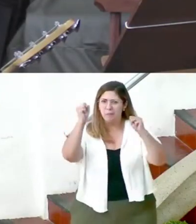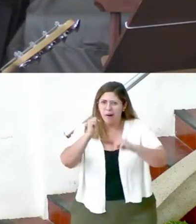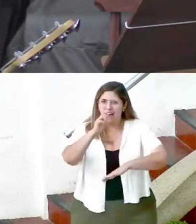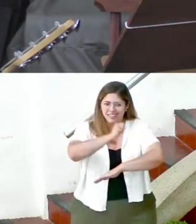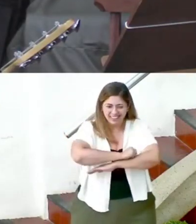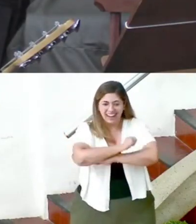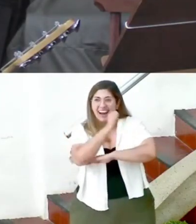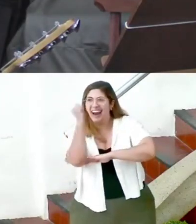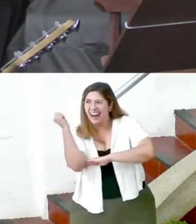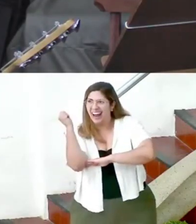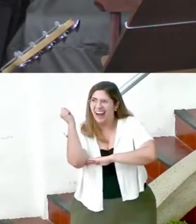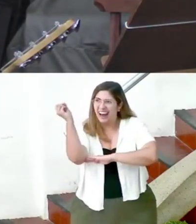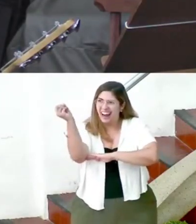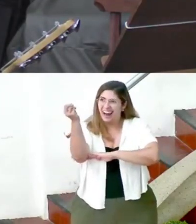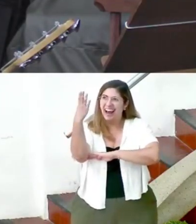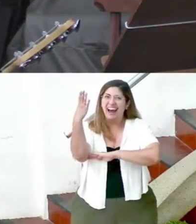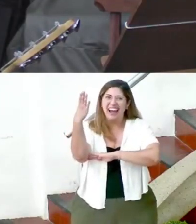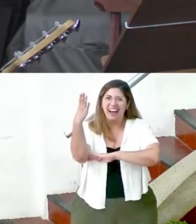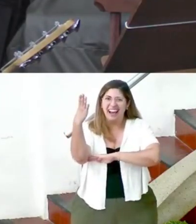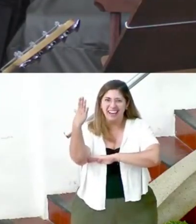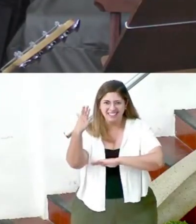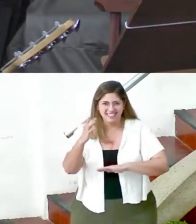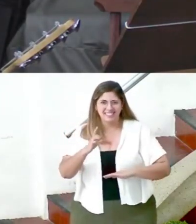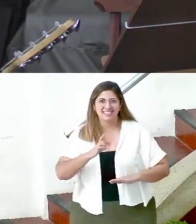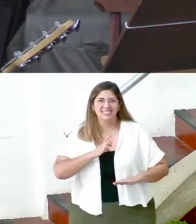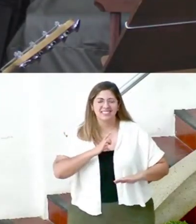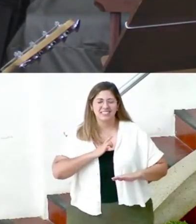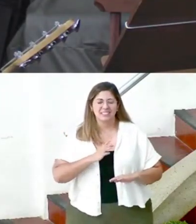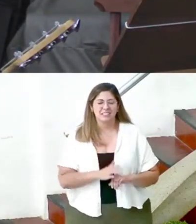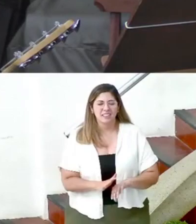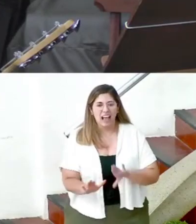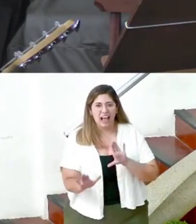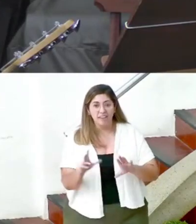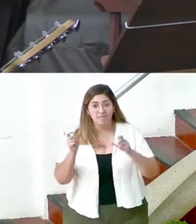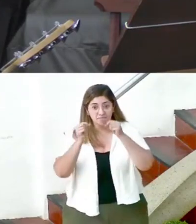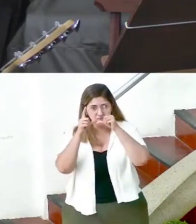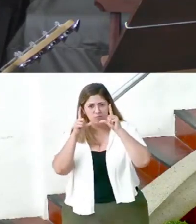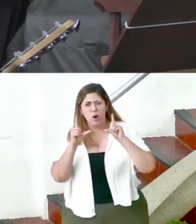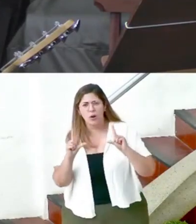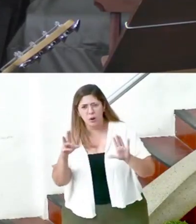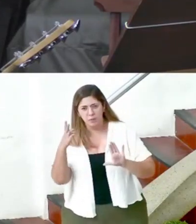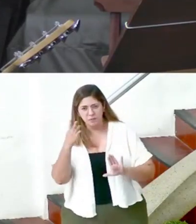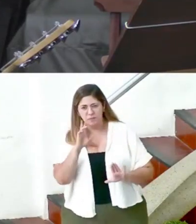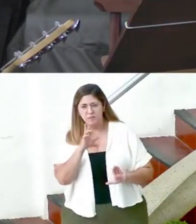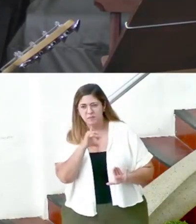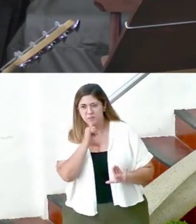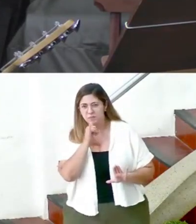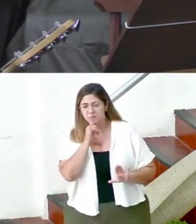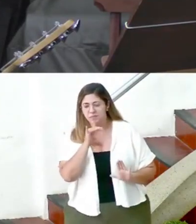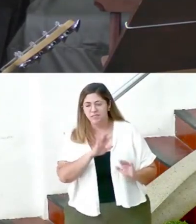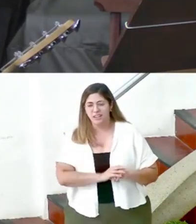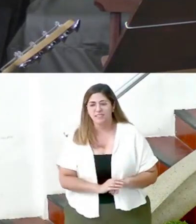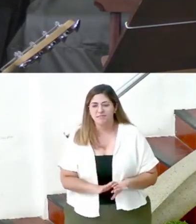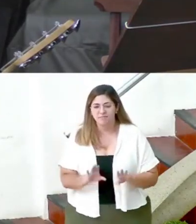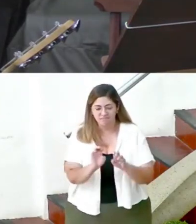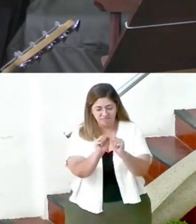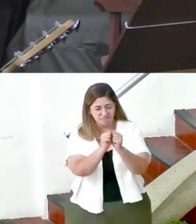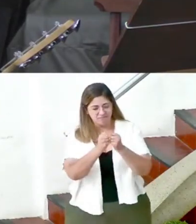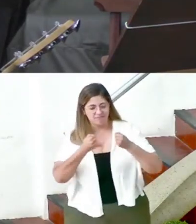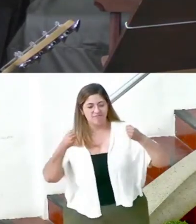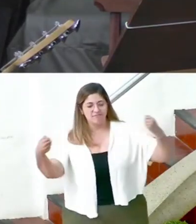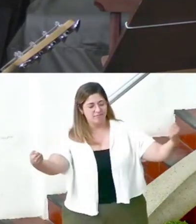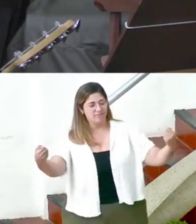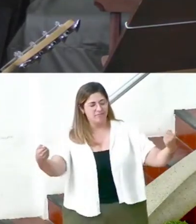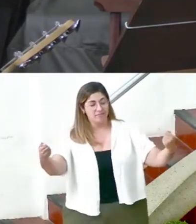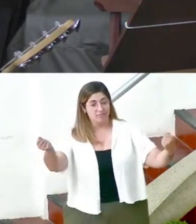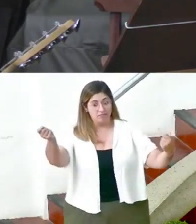aqui hoje pela manhã, quando acordamos, ainda estava um pouquinho escuro. E então, quando a gente chega muito cedo aqui, 7:30,